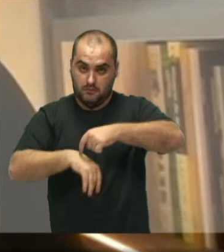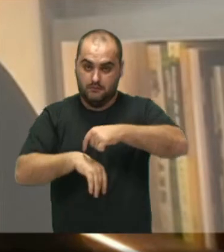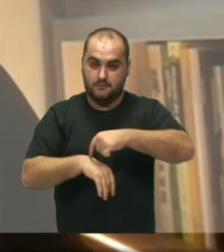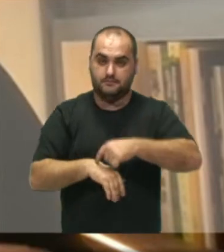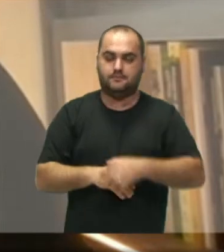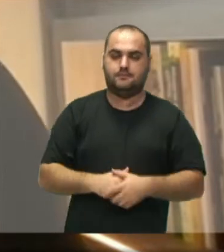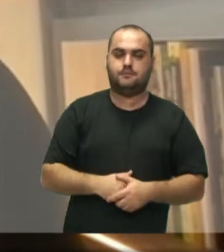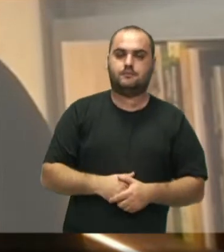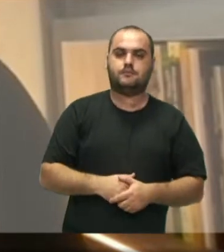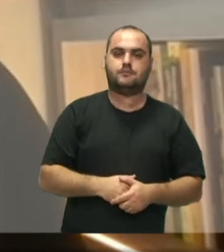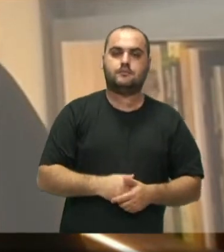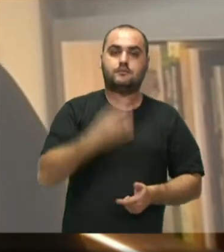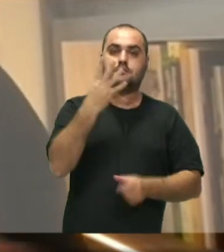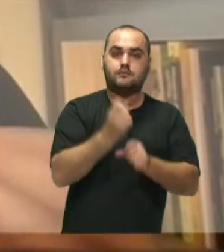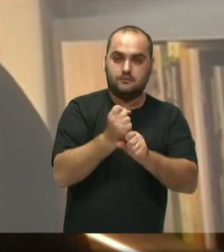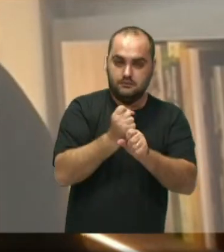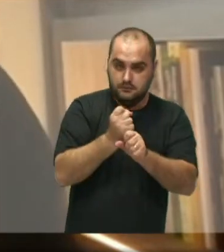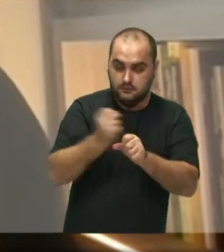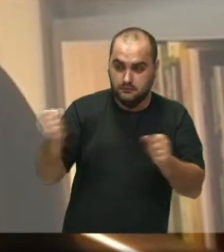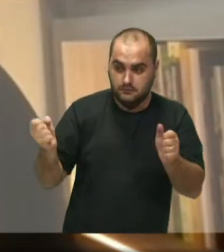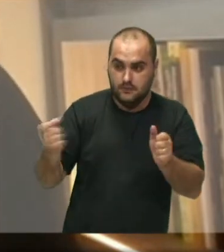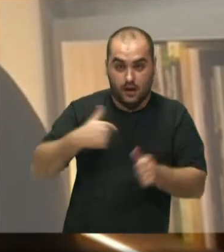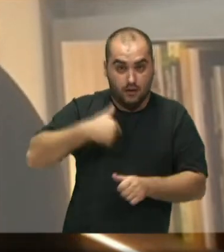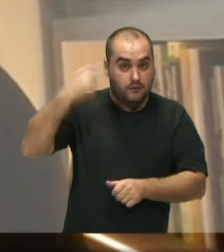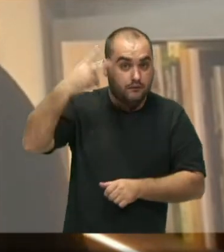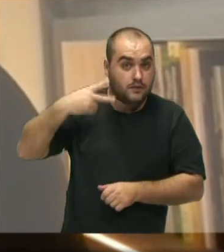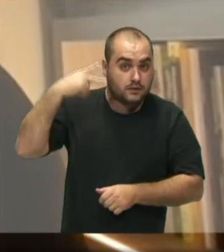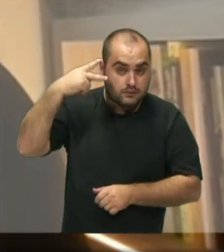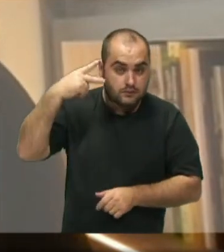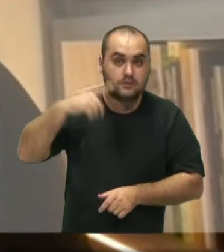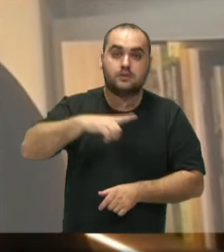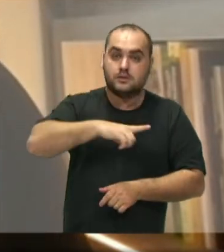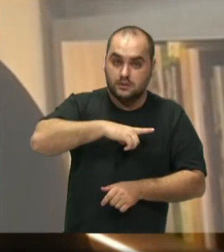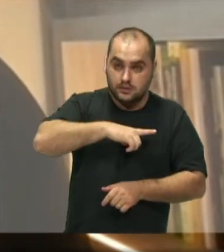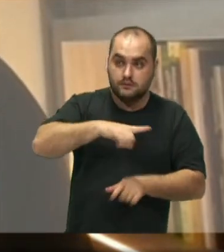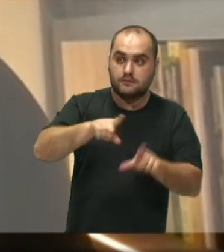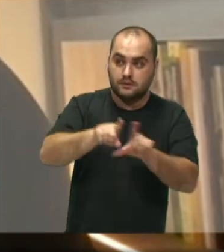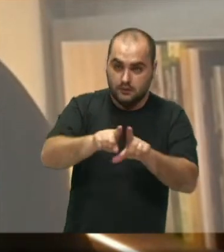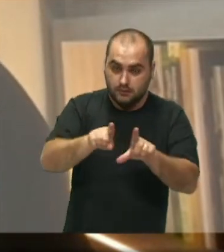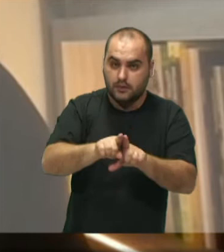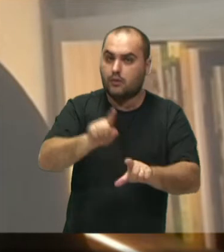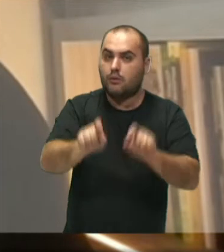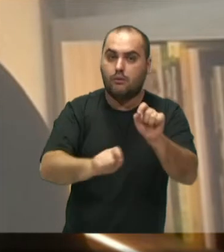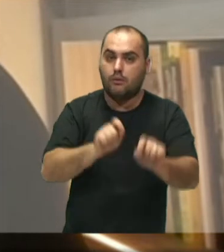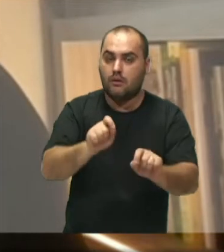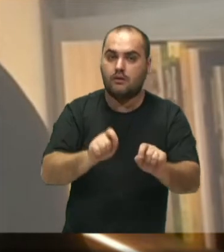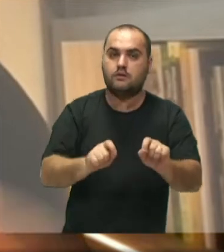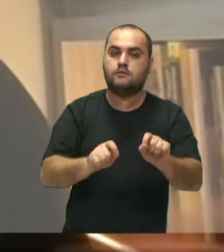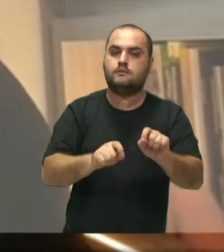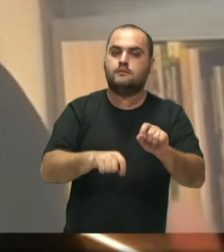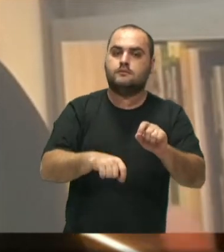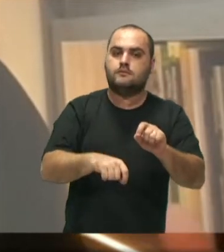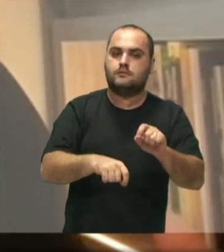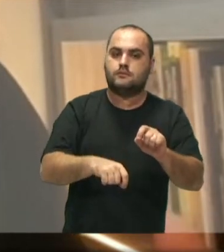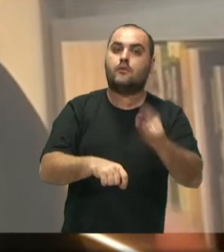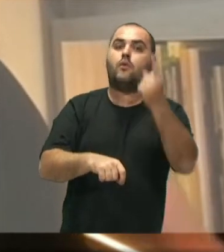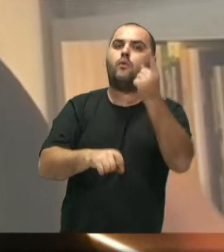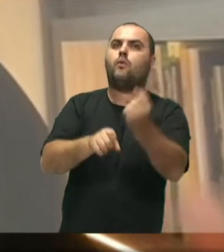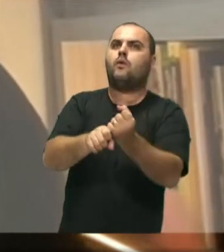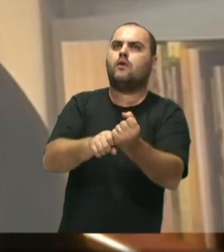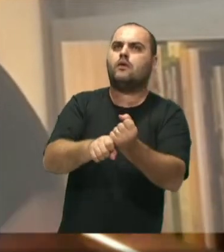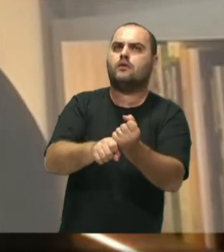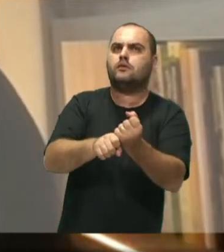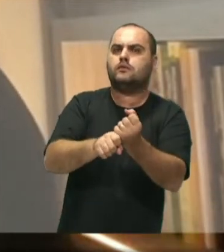período desses últimos quatro anos além de vereador eu tive também o privilégio de durante um